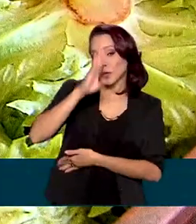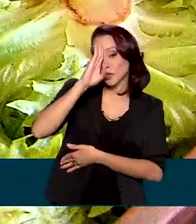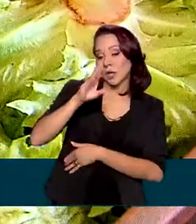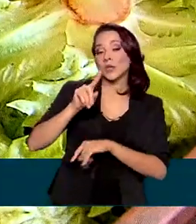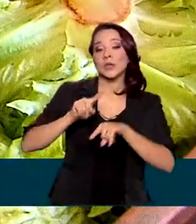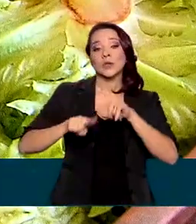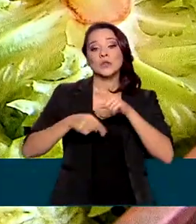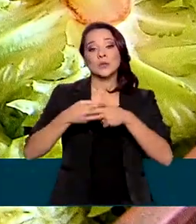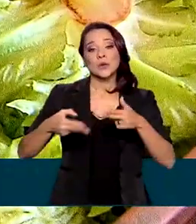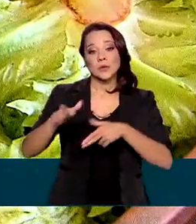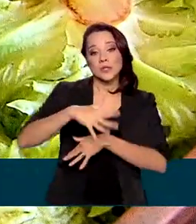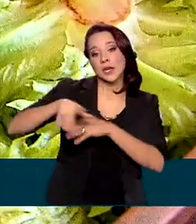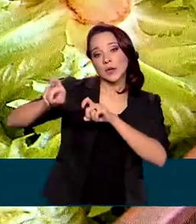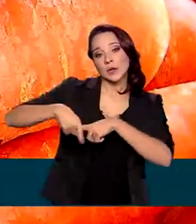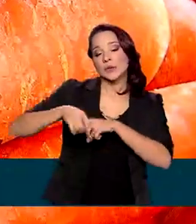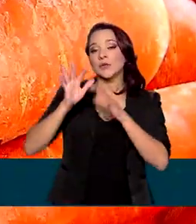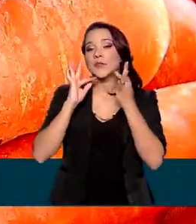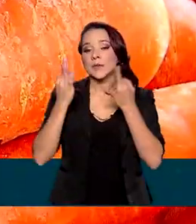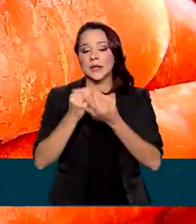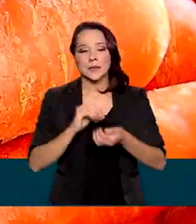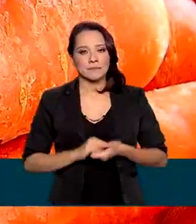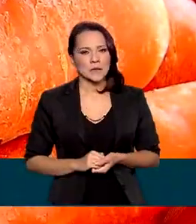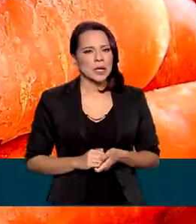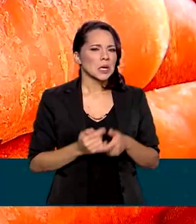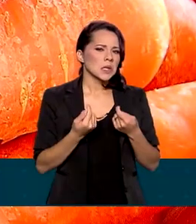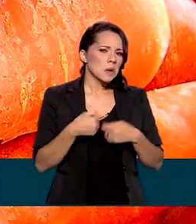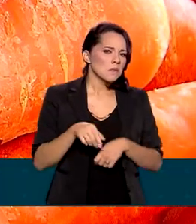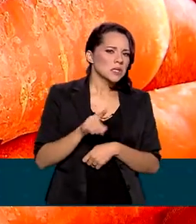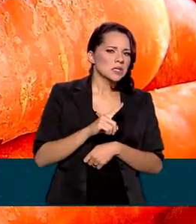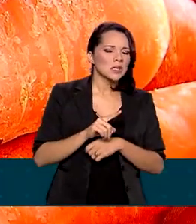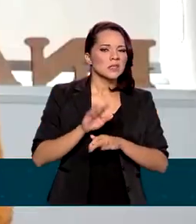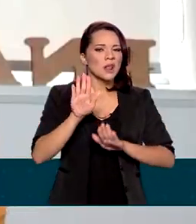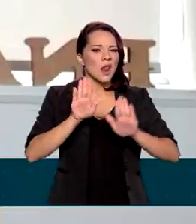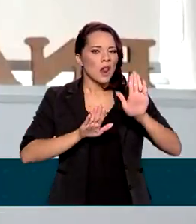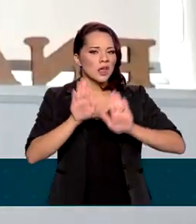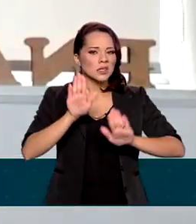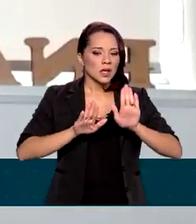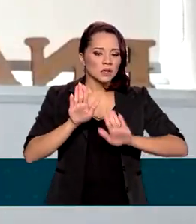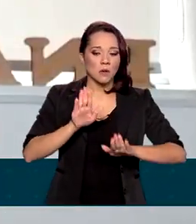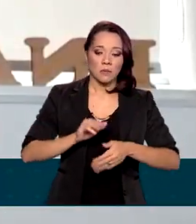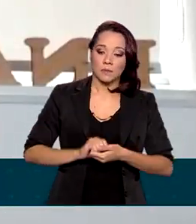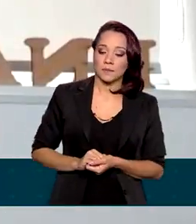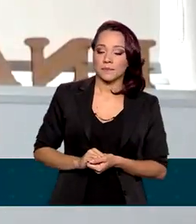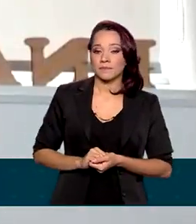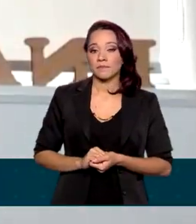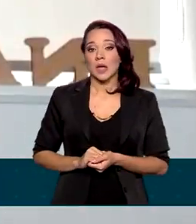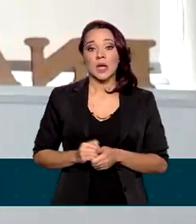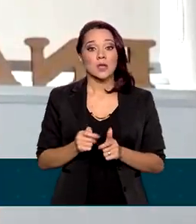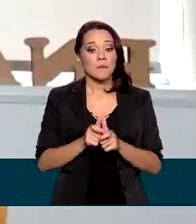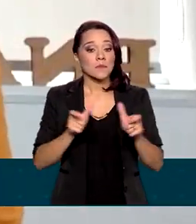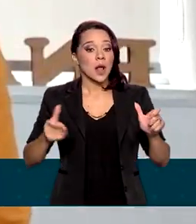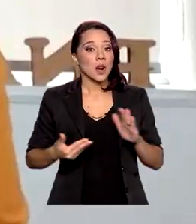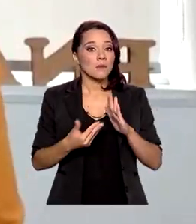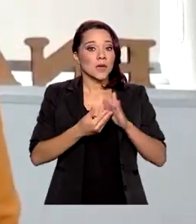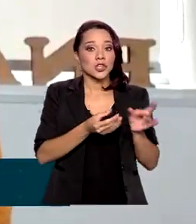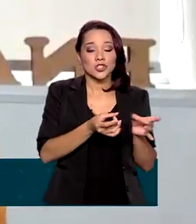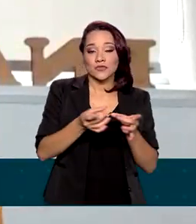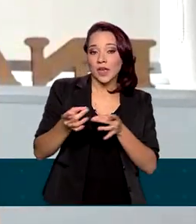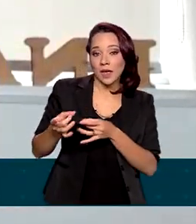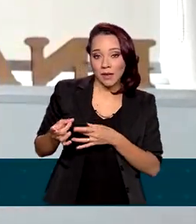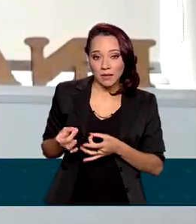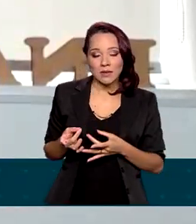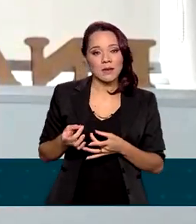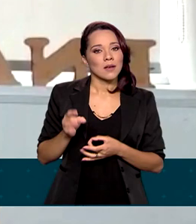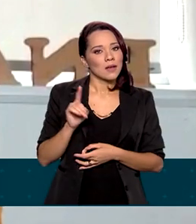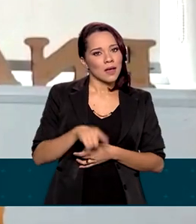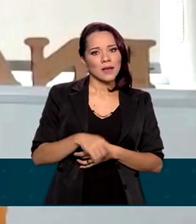de produtos da agricultura familiar, sem a necessidade de licitação. A ampliação desse limite de comercialização